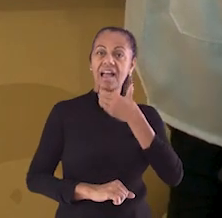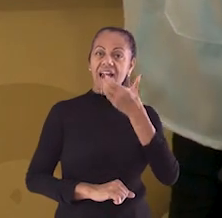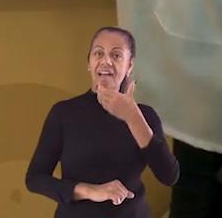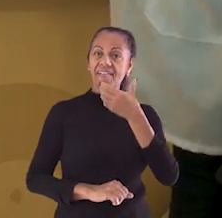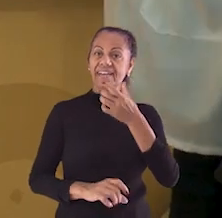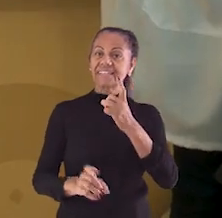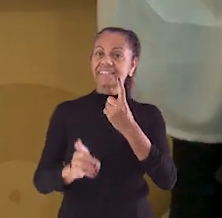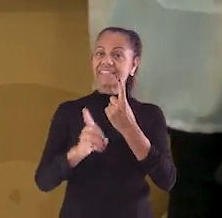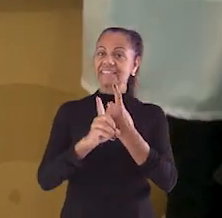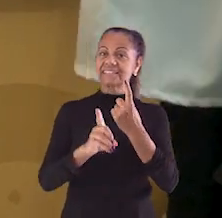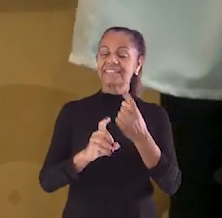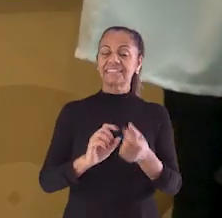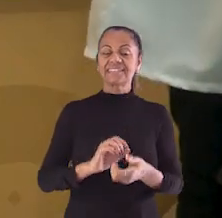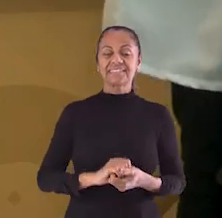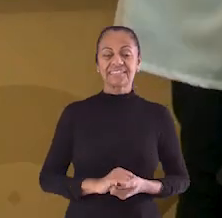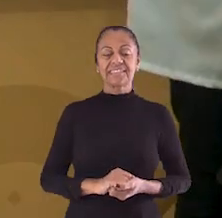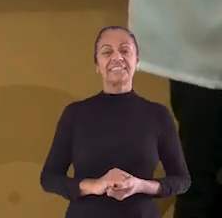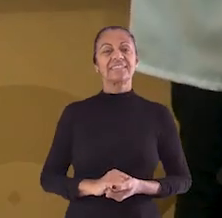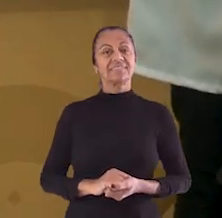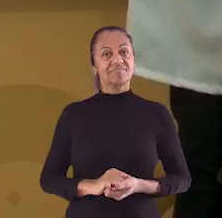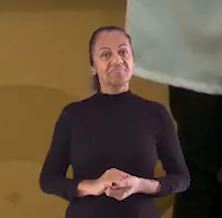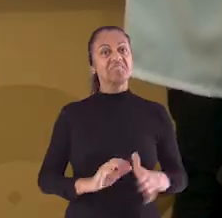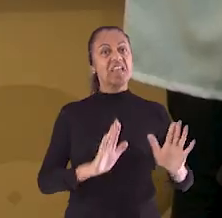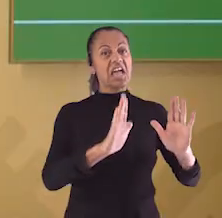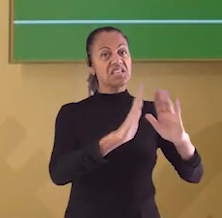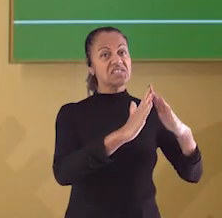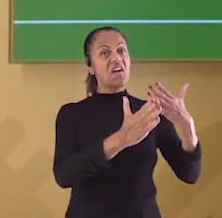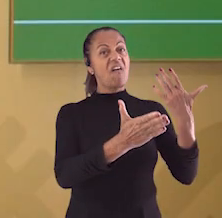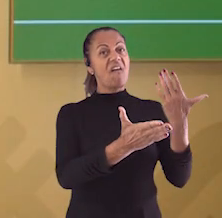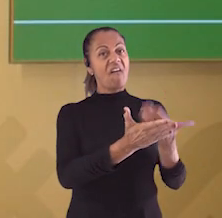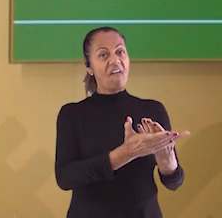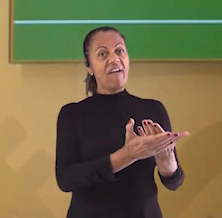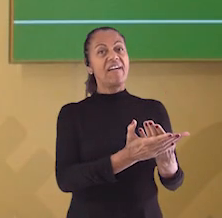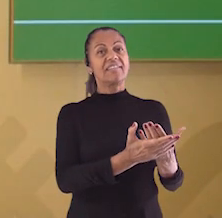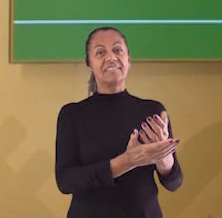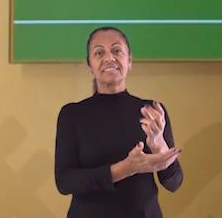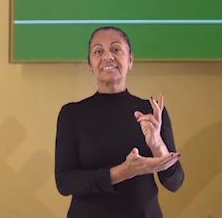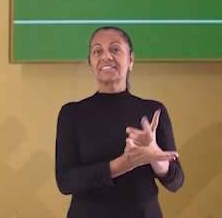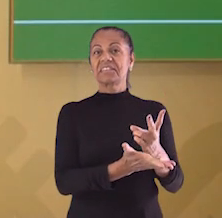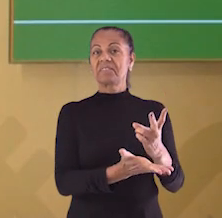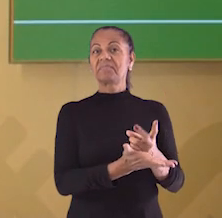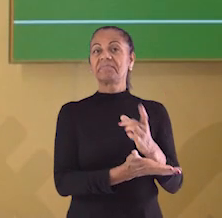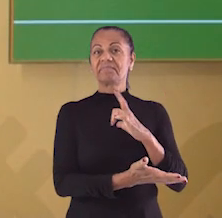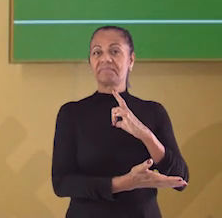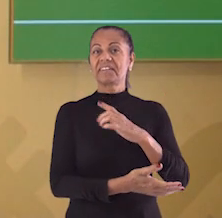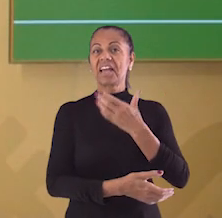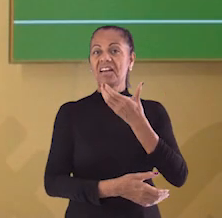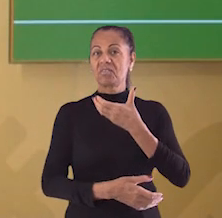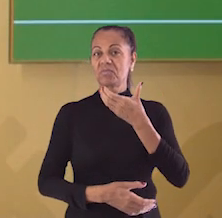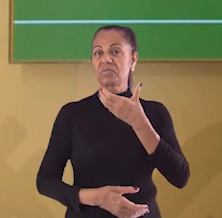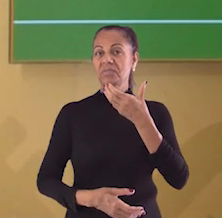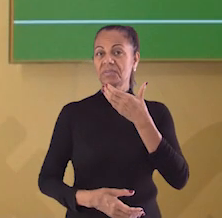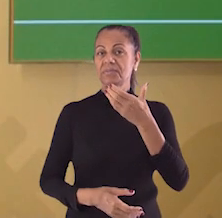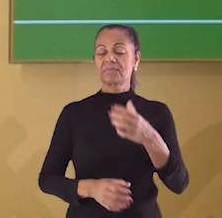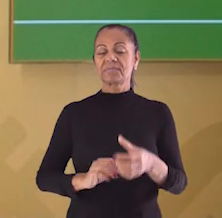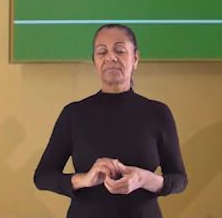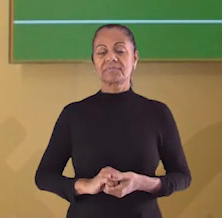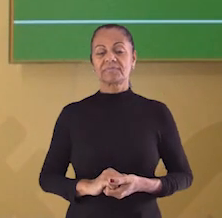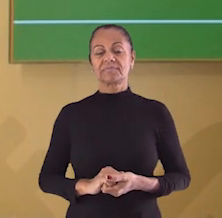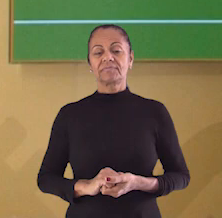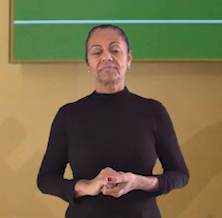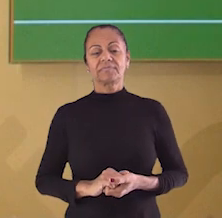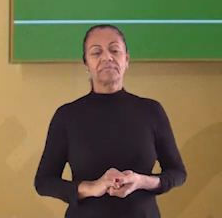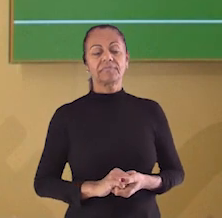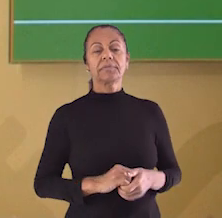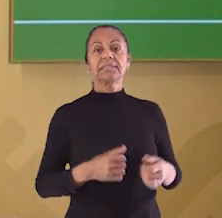Uma maçã. Uma maçã. Muita gente gosta. Maçã é sobremesa nas escolas, tá? Gosto de maçã. Você gosta de maçã? Sim.